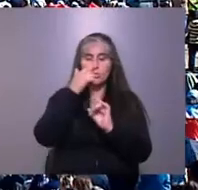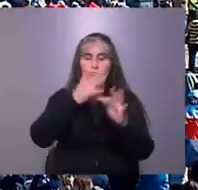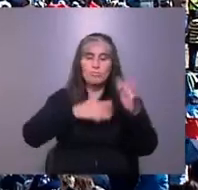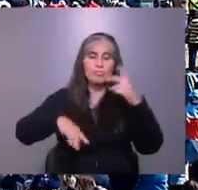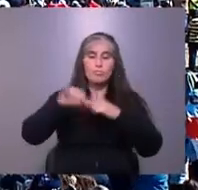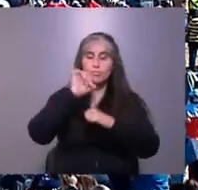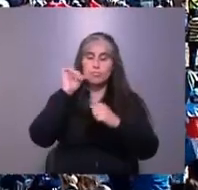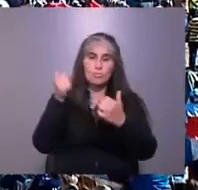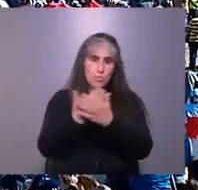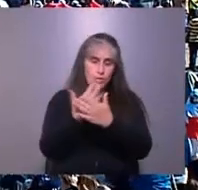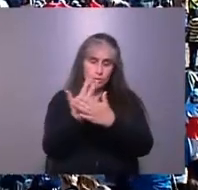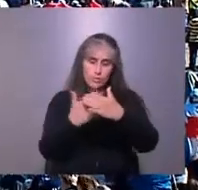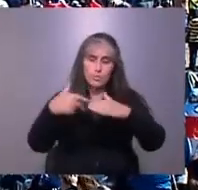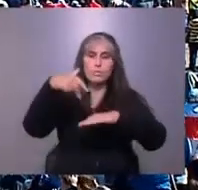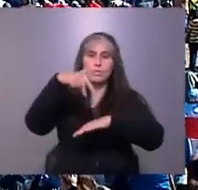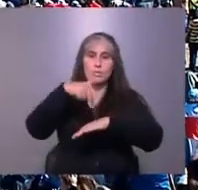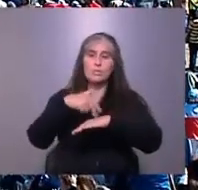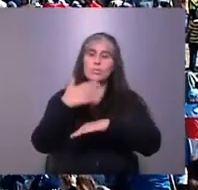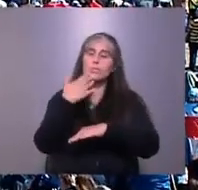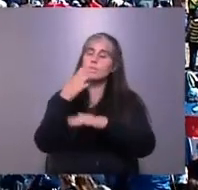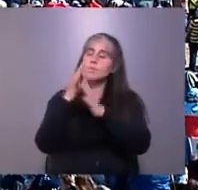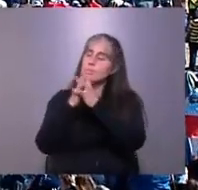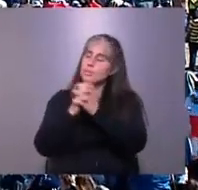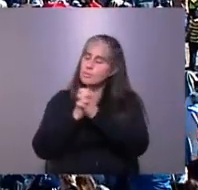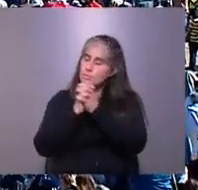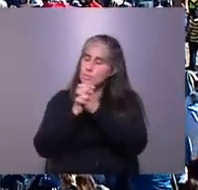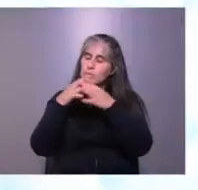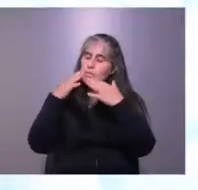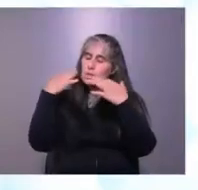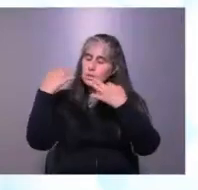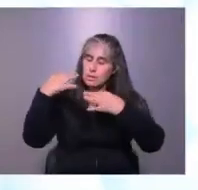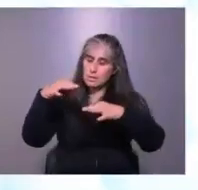mortos, humildemente vos suplicamos: